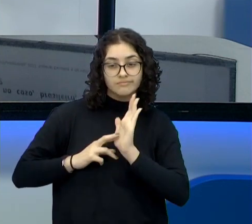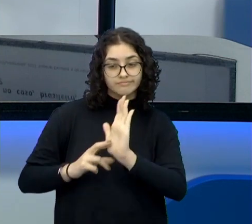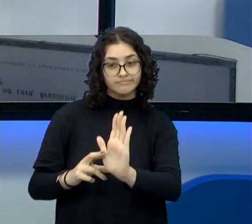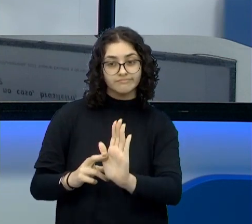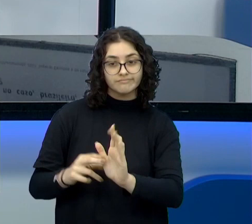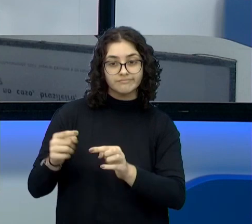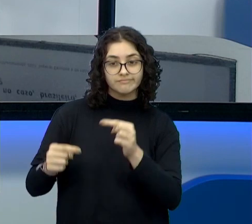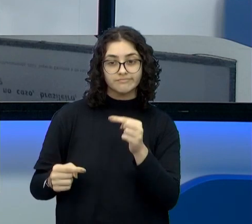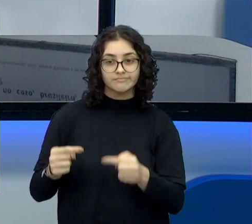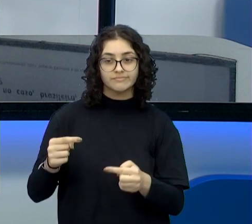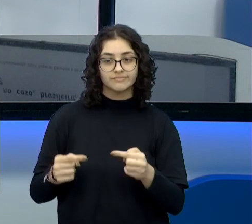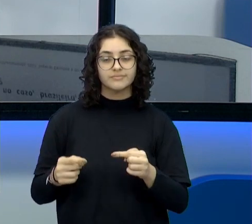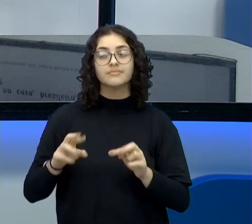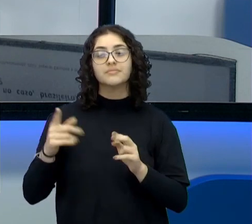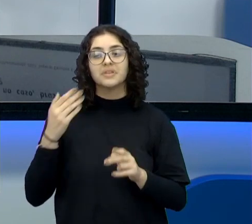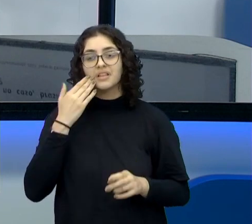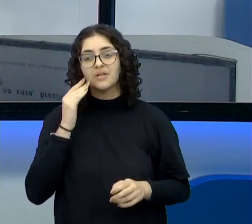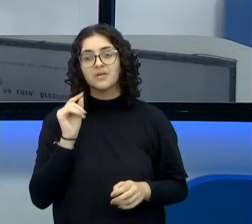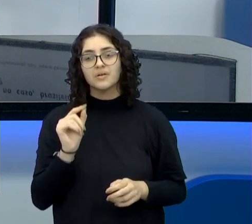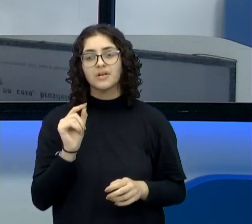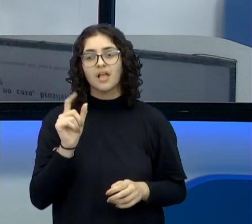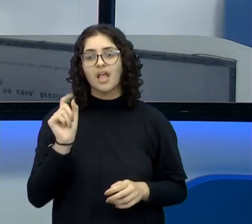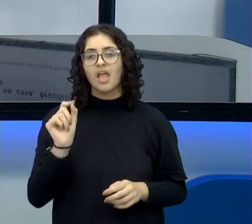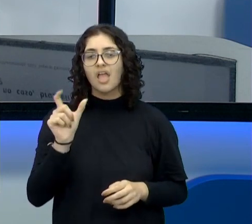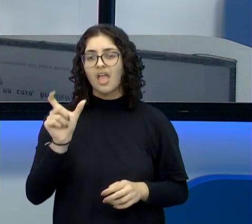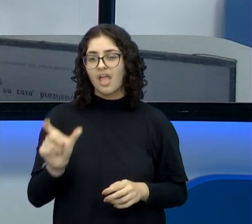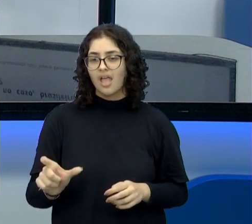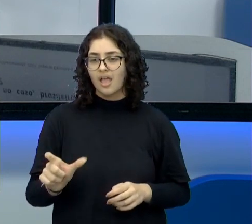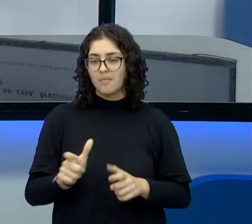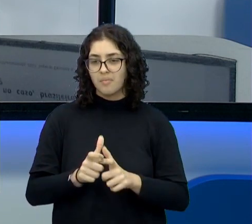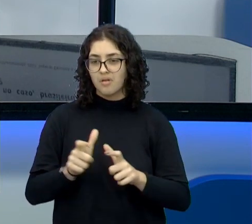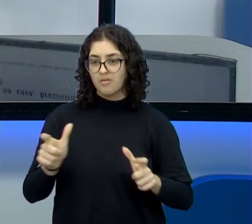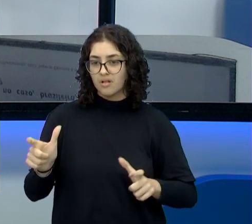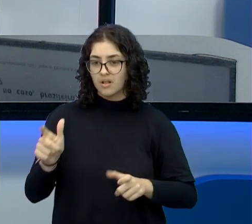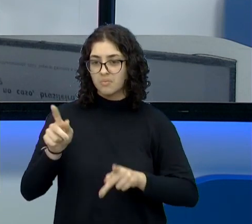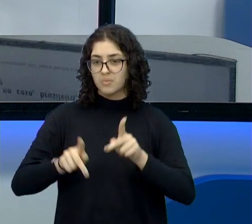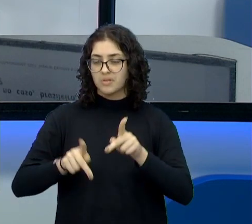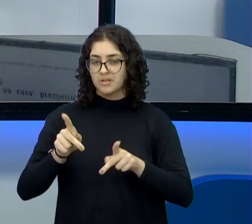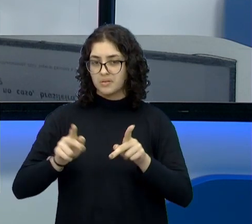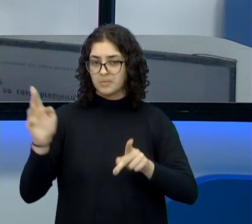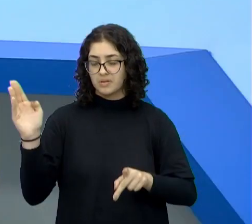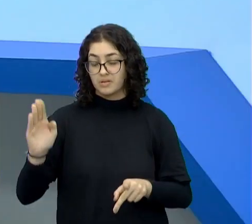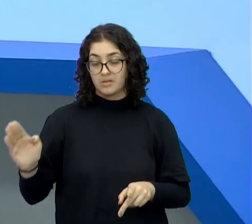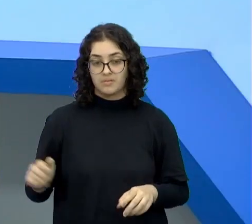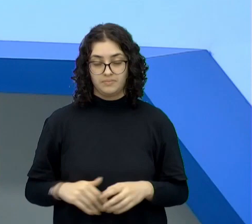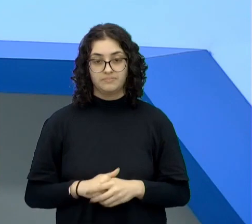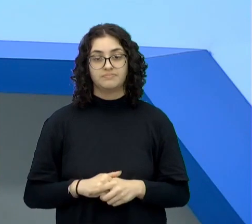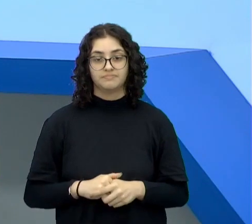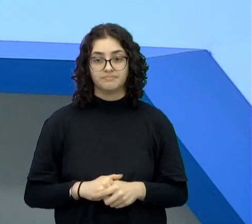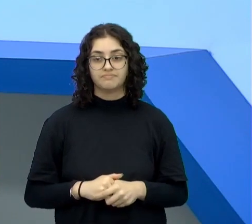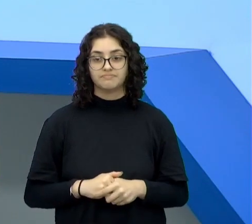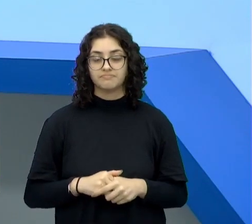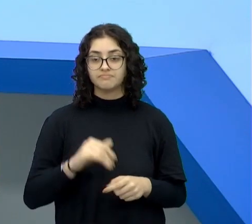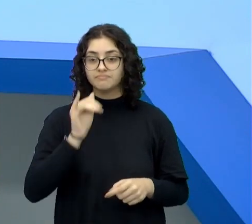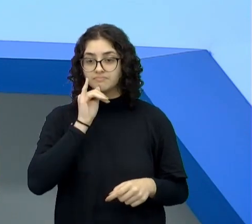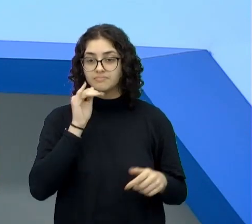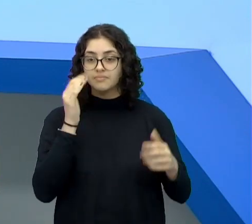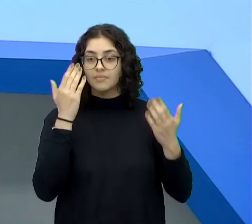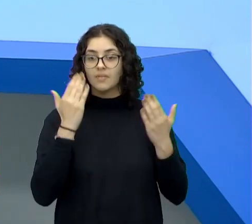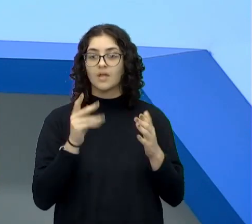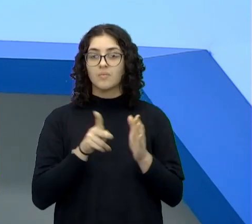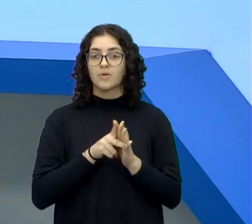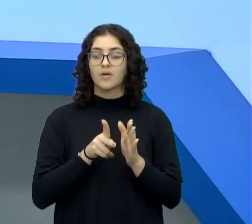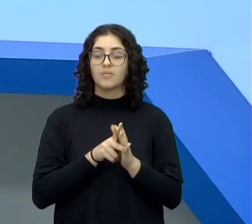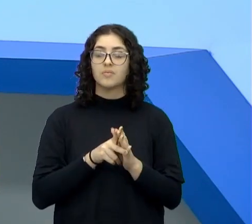representatividade política, a gente precisa primeiro entender quem é essa maioria, né, da população brasileira. Então, é necessário, por exemplo, a gente analisar os dados do